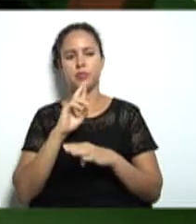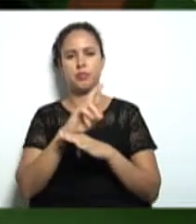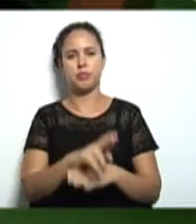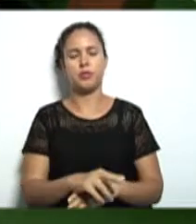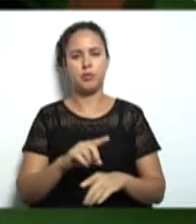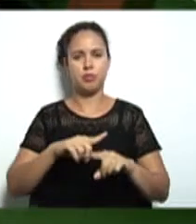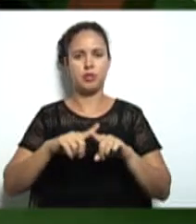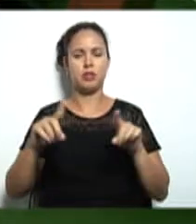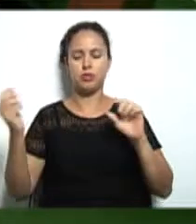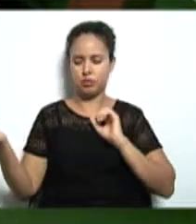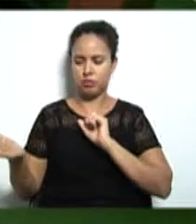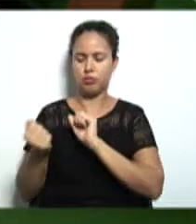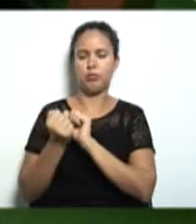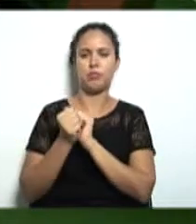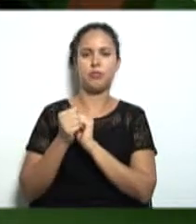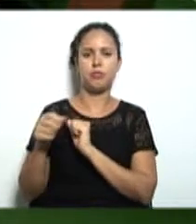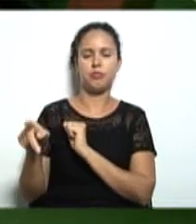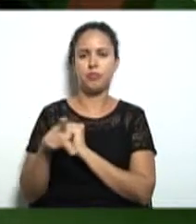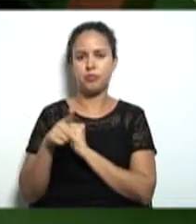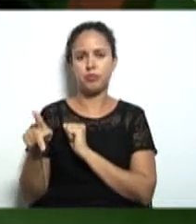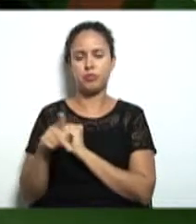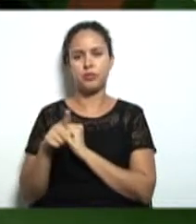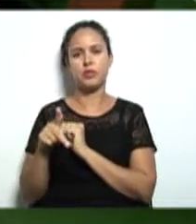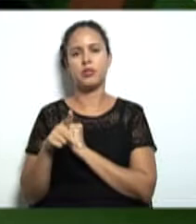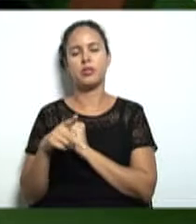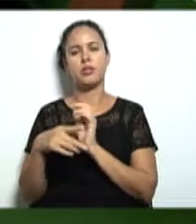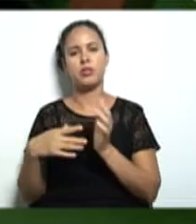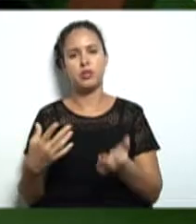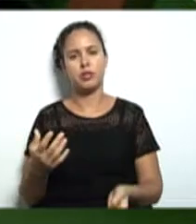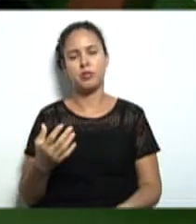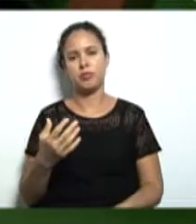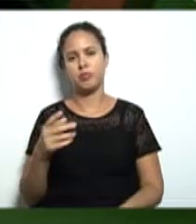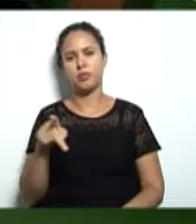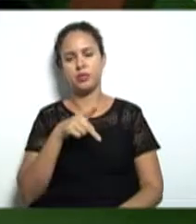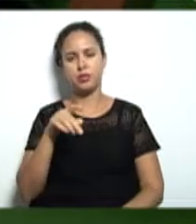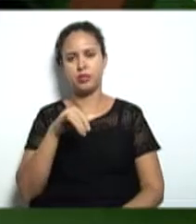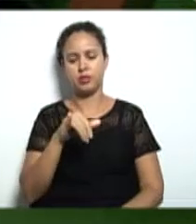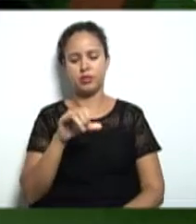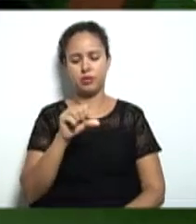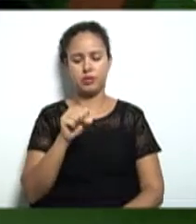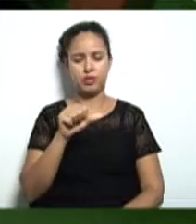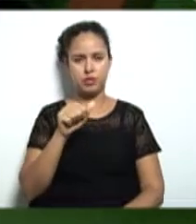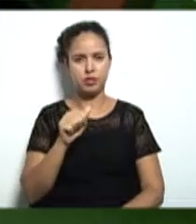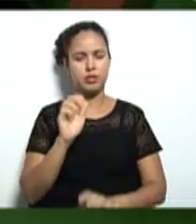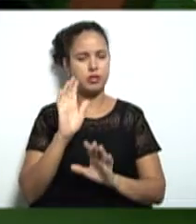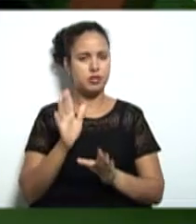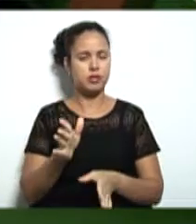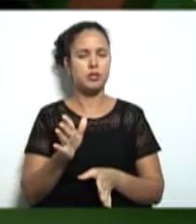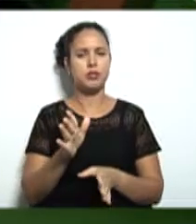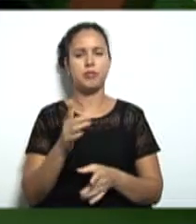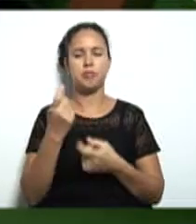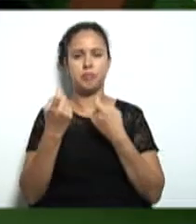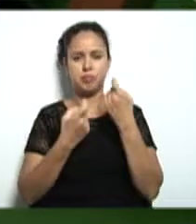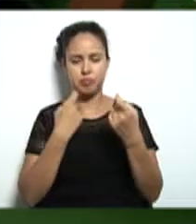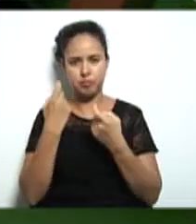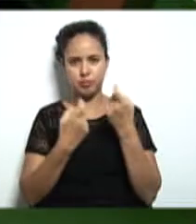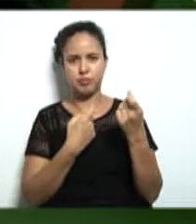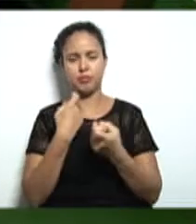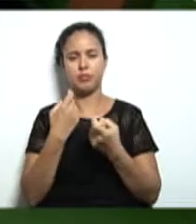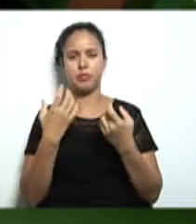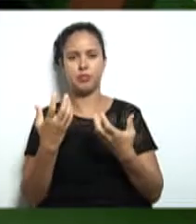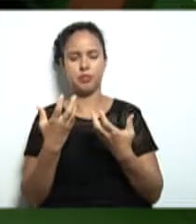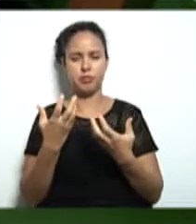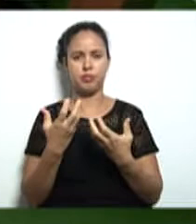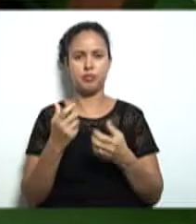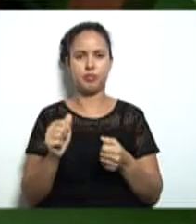com a ajuda de um professor. Então, a professora Isa, né, ela já demonstrou essa preocupação, né, e ela gostaria muito de fazer um projeto de